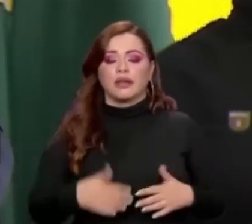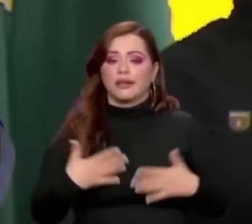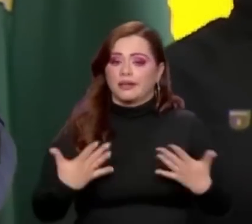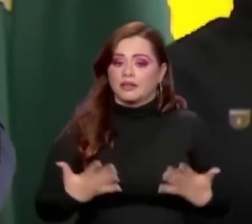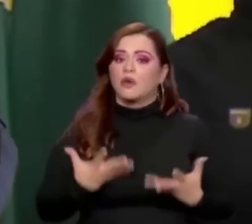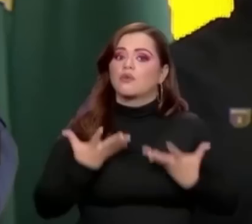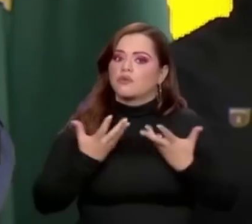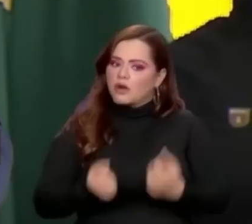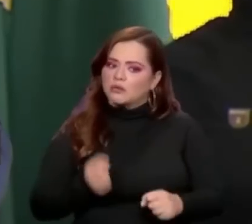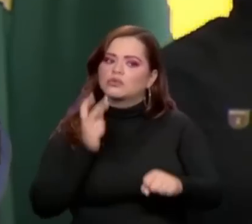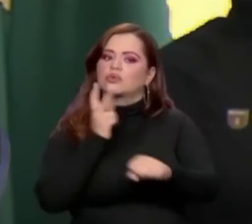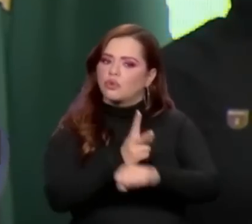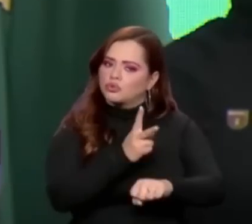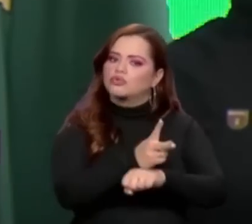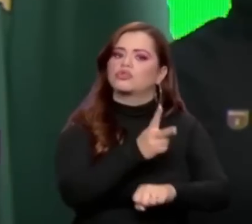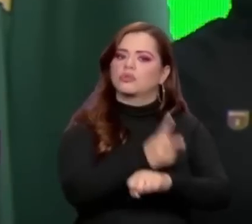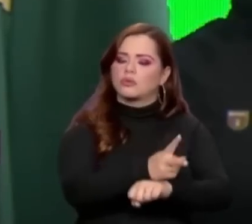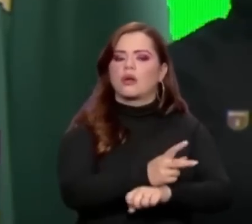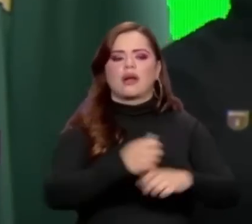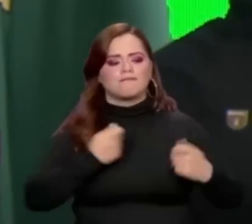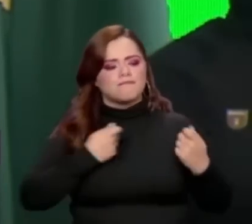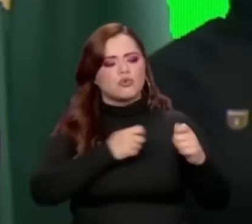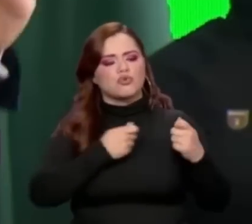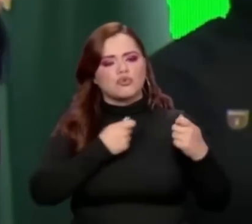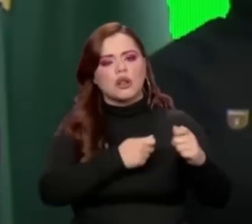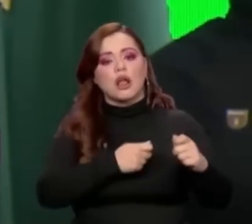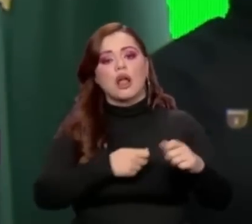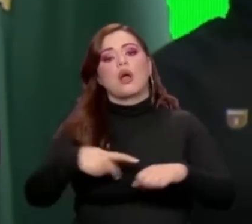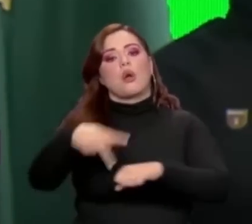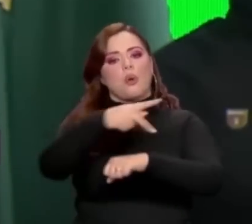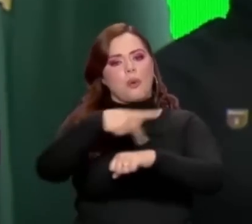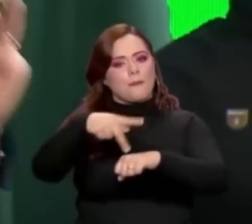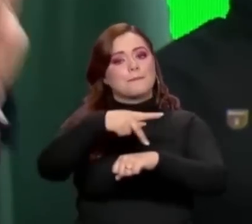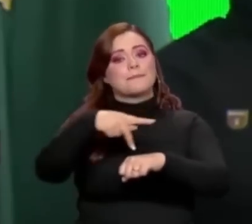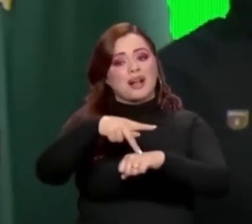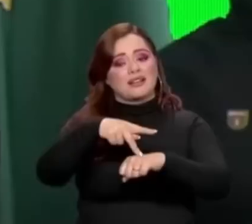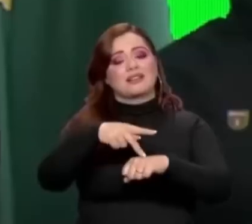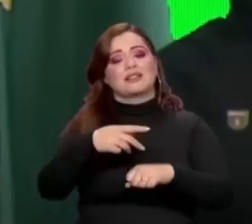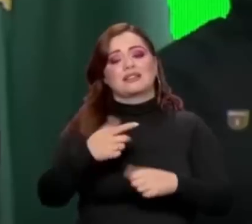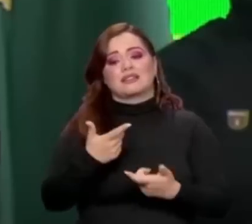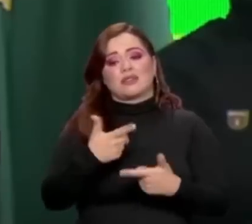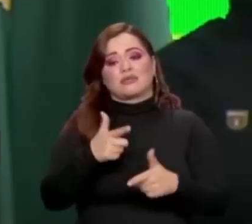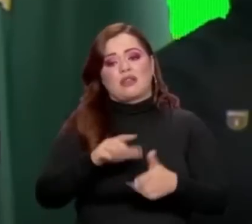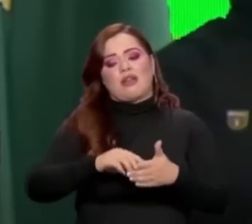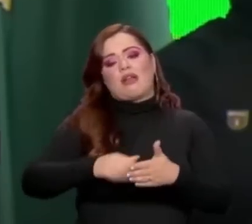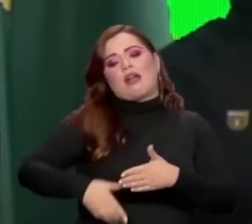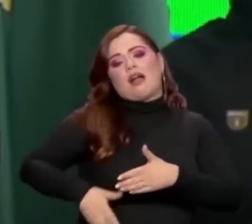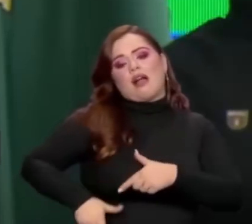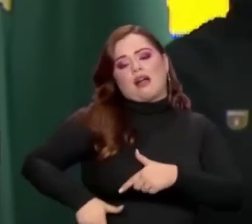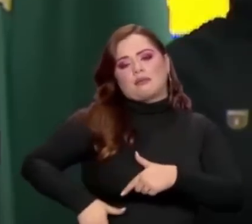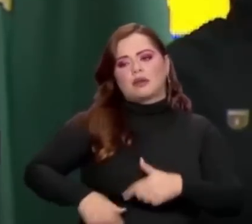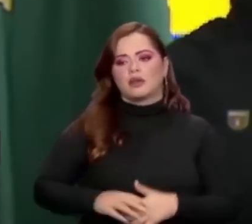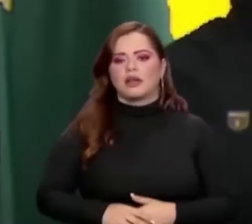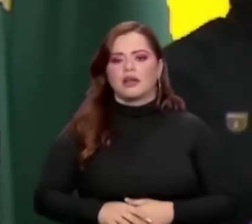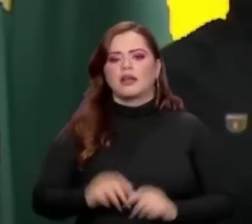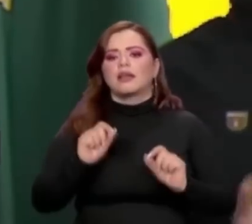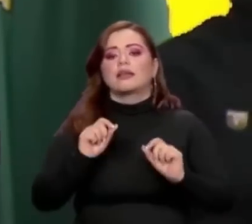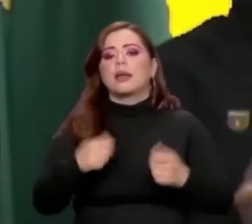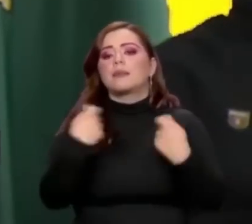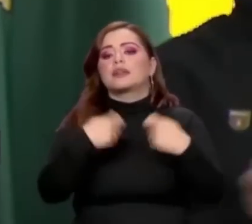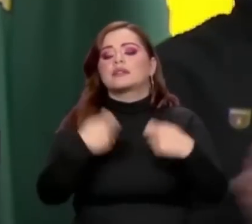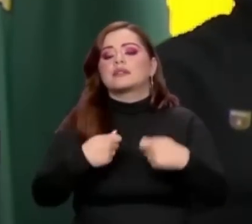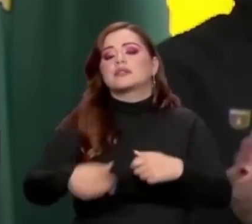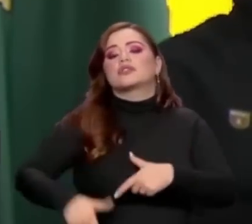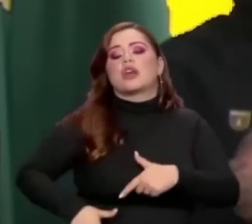continuar lutando por um país armado quem tem que saber armado é a polícia brasileira é a Força